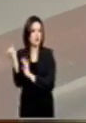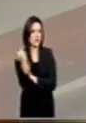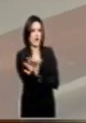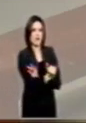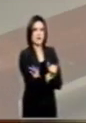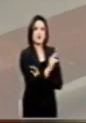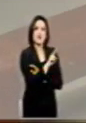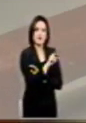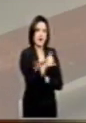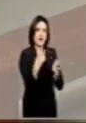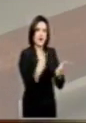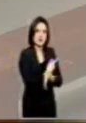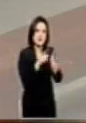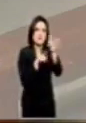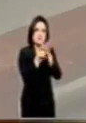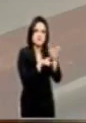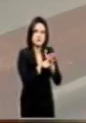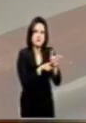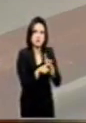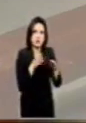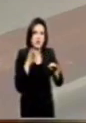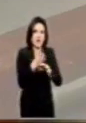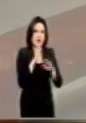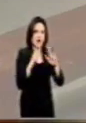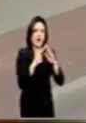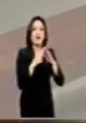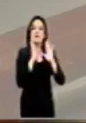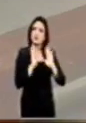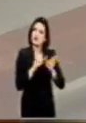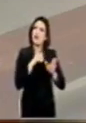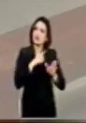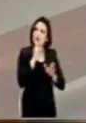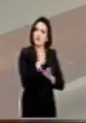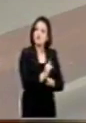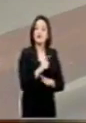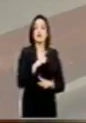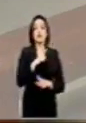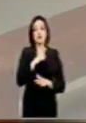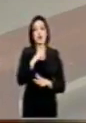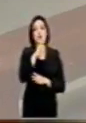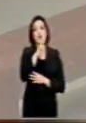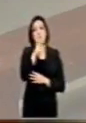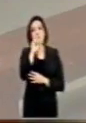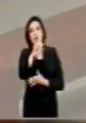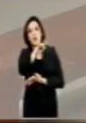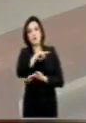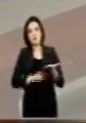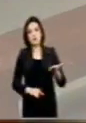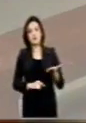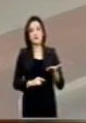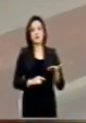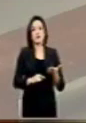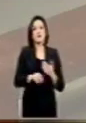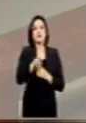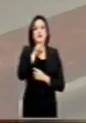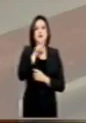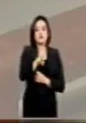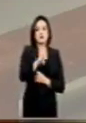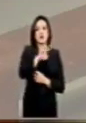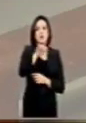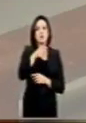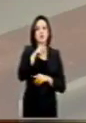Nós temos um boletim de ocorrência, comunicado em 5/7/2016, presente nos